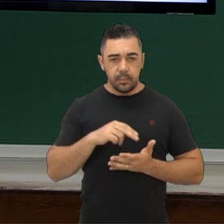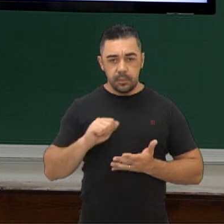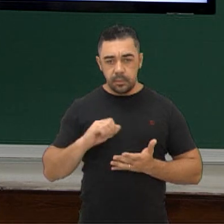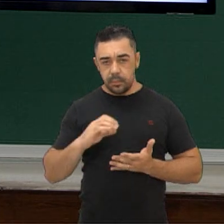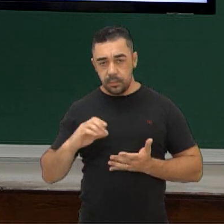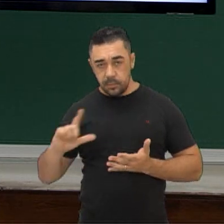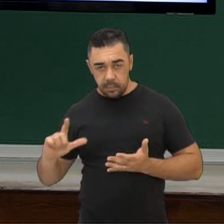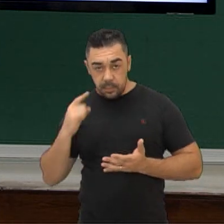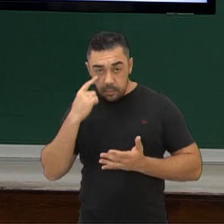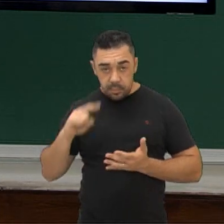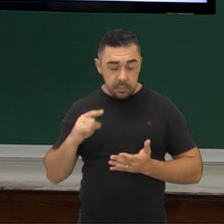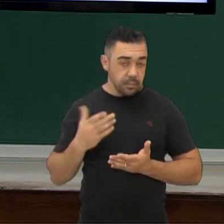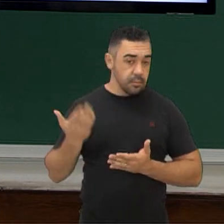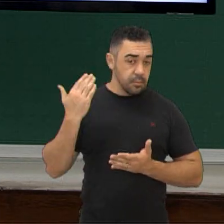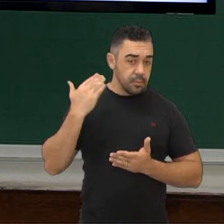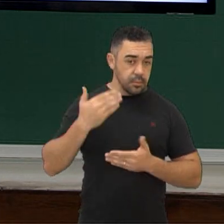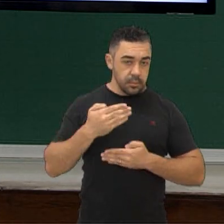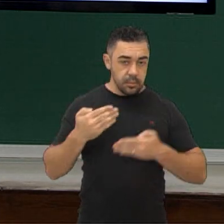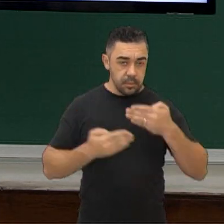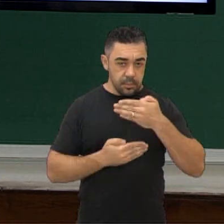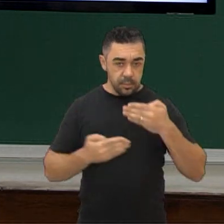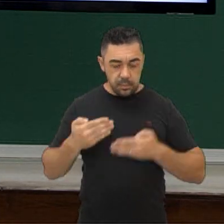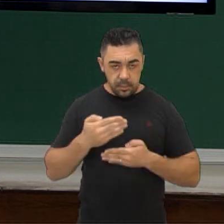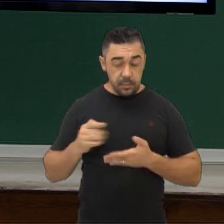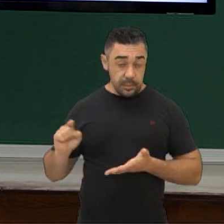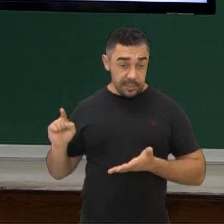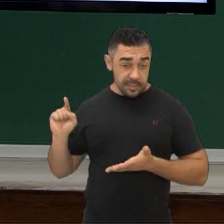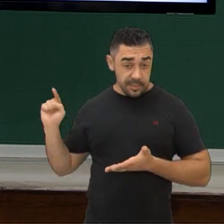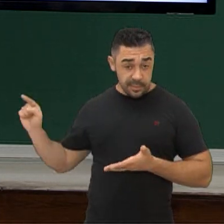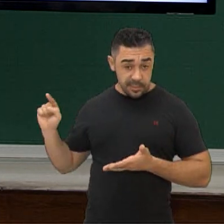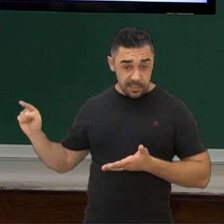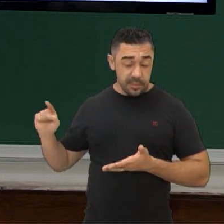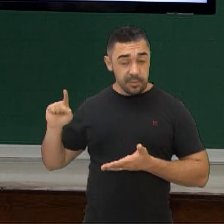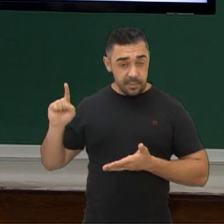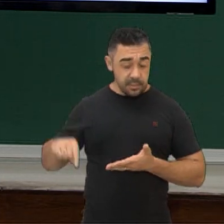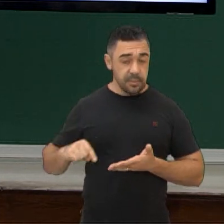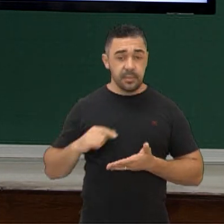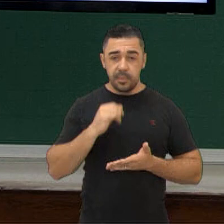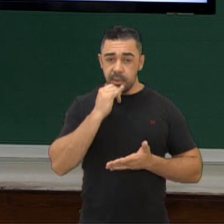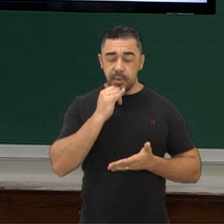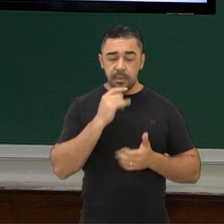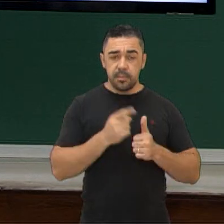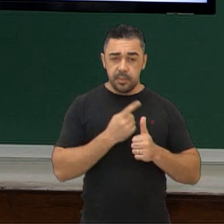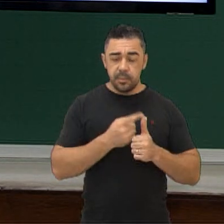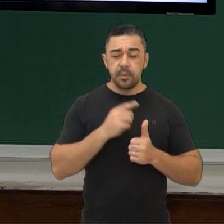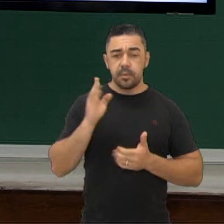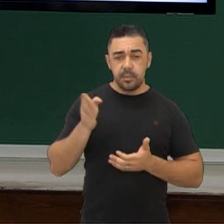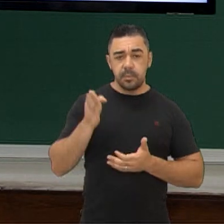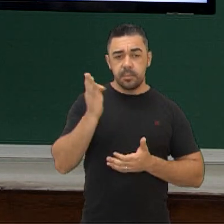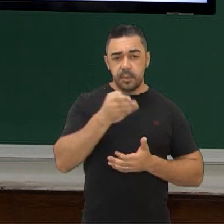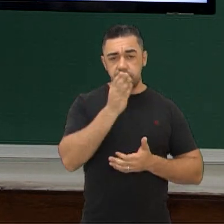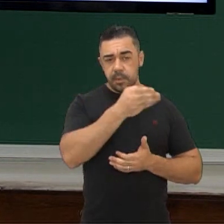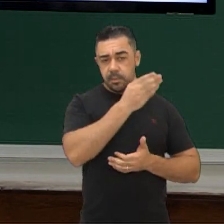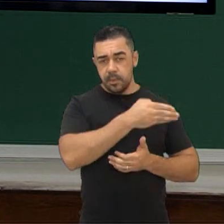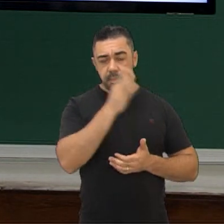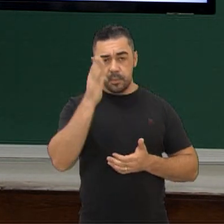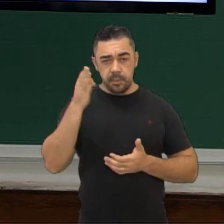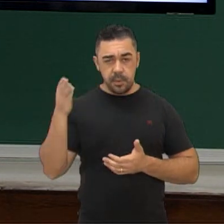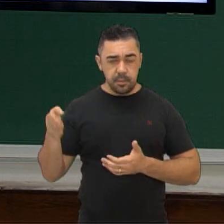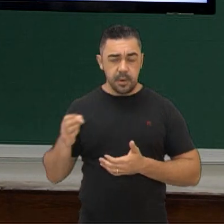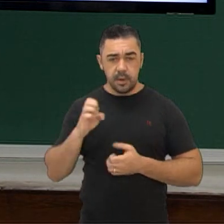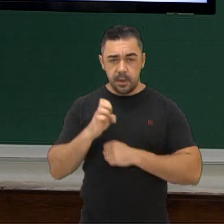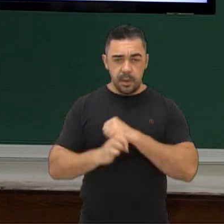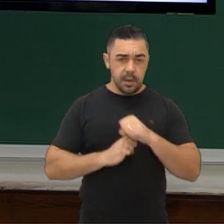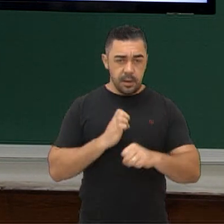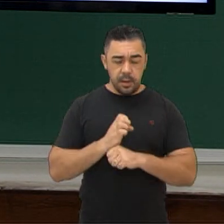NaCl que vimos nos slides anteriores. Para chegar a isso aqui, a gente vai eliminando os que estão em lados opostos. Então, os elétrons caem fora,